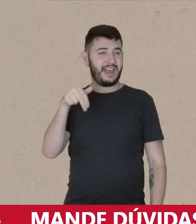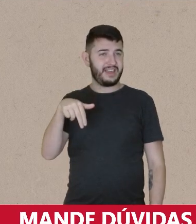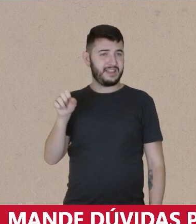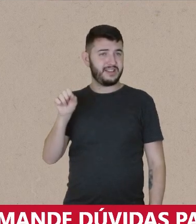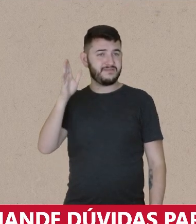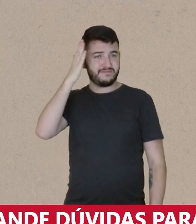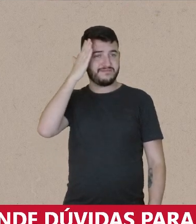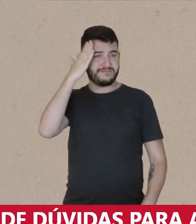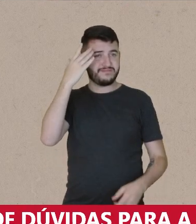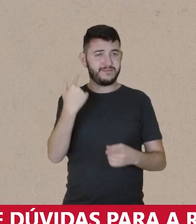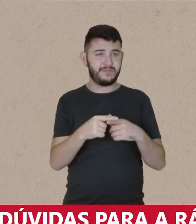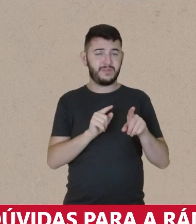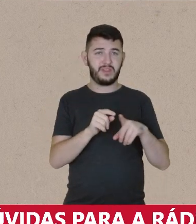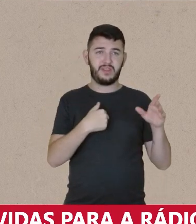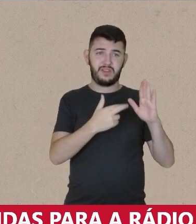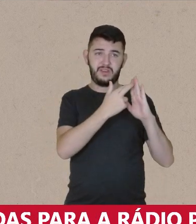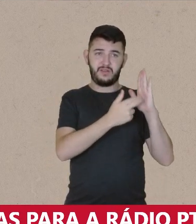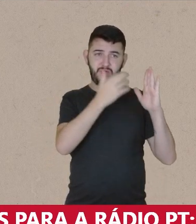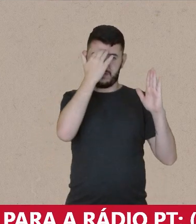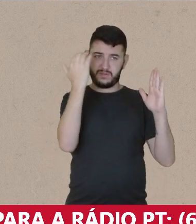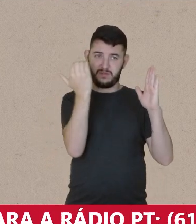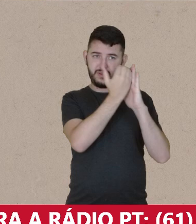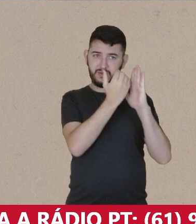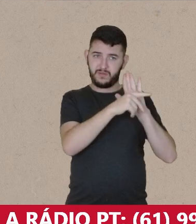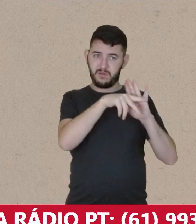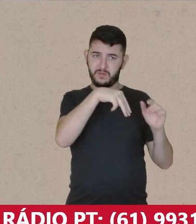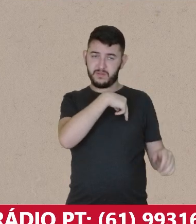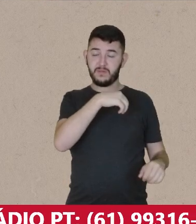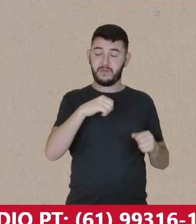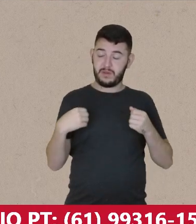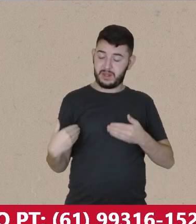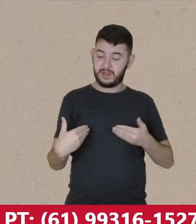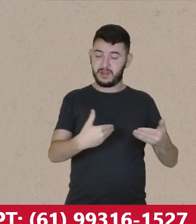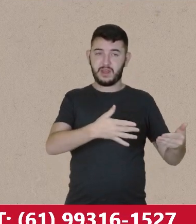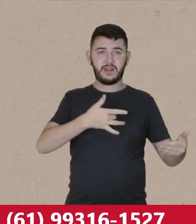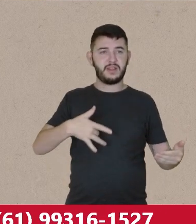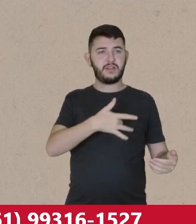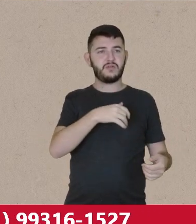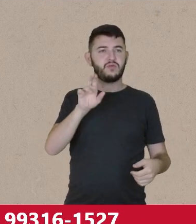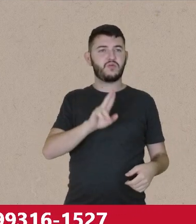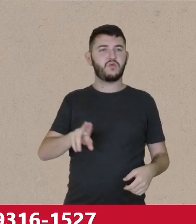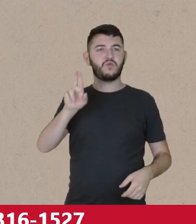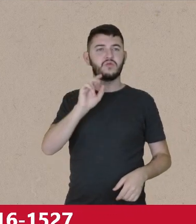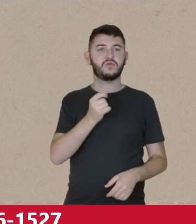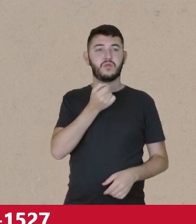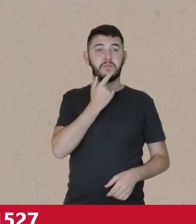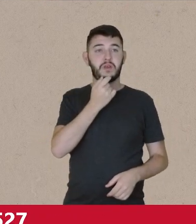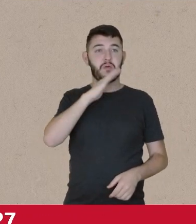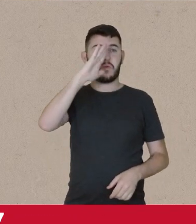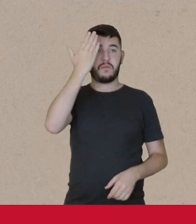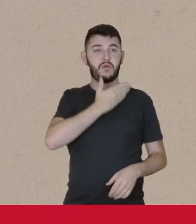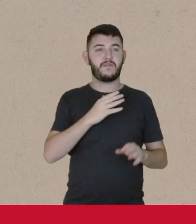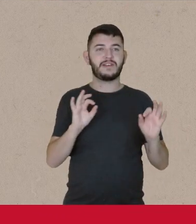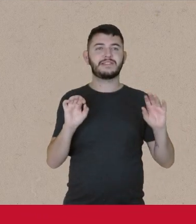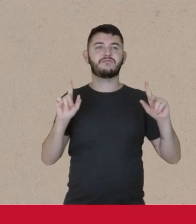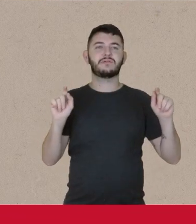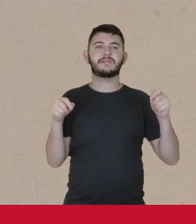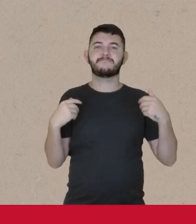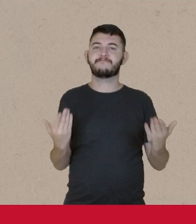seguido, né, pelo Ministério da Saúde, inclusive, no sentido do uso dos medicamentos sem comprovação. Por que a